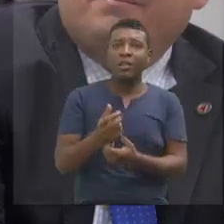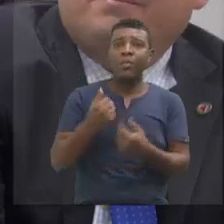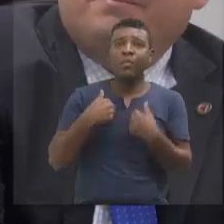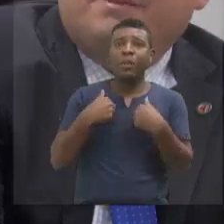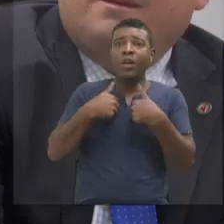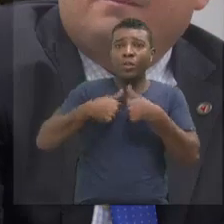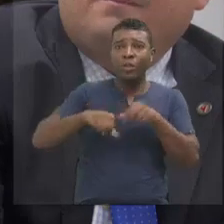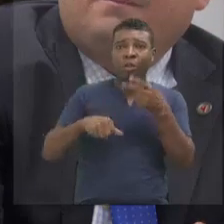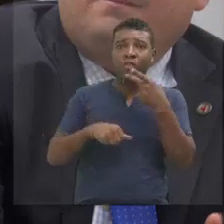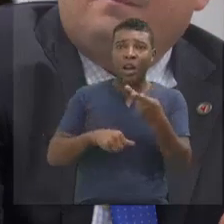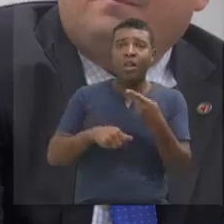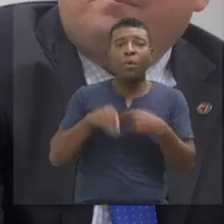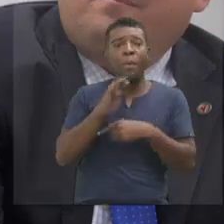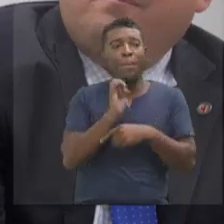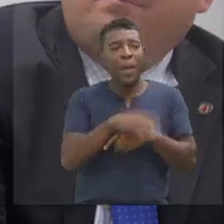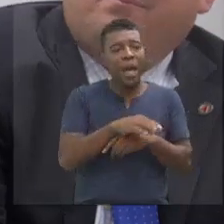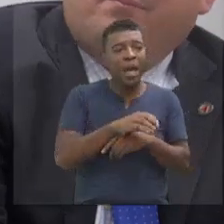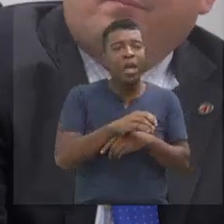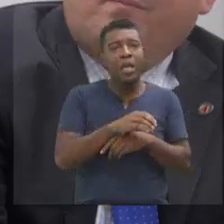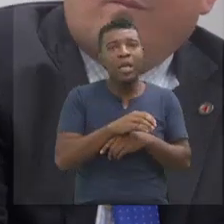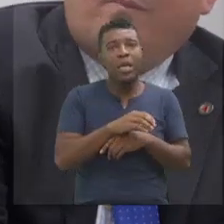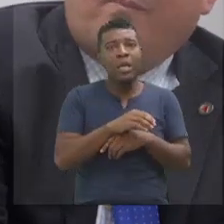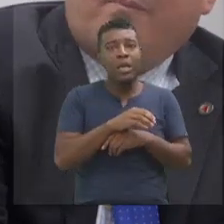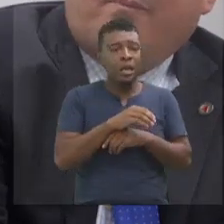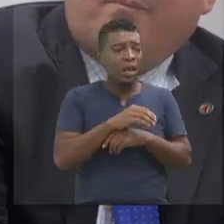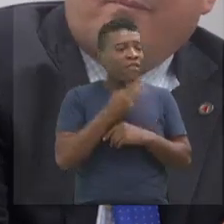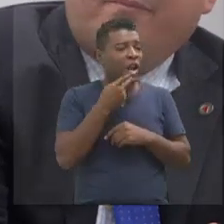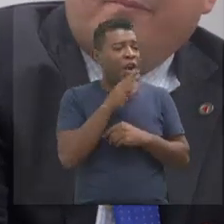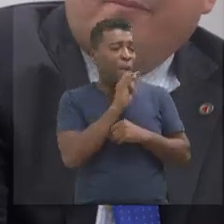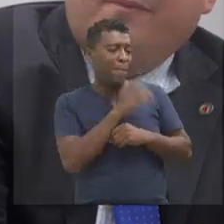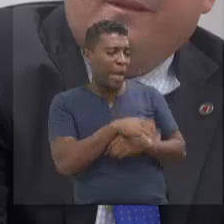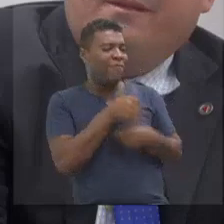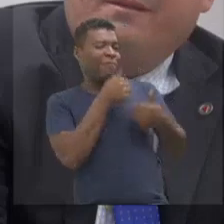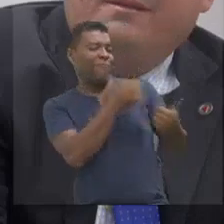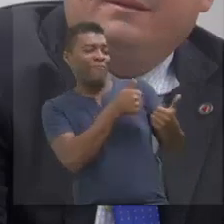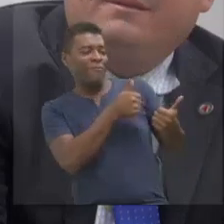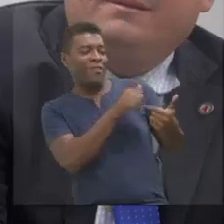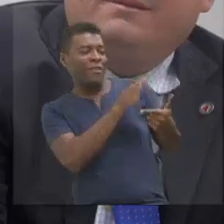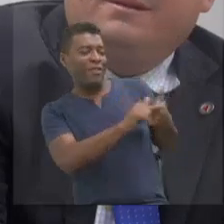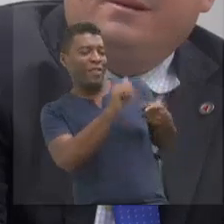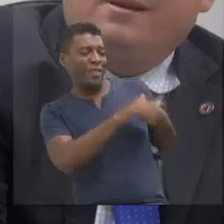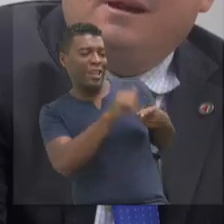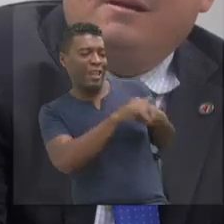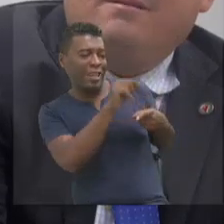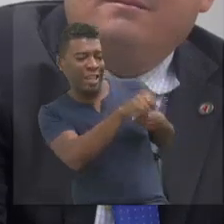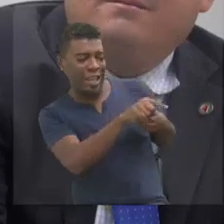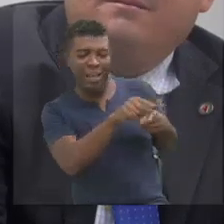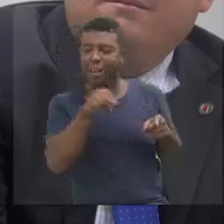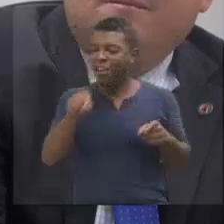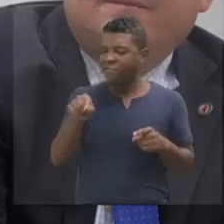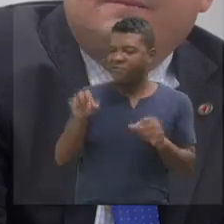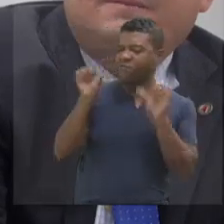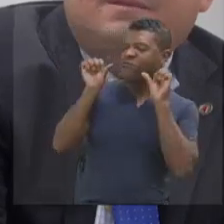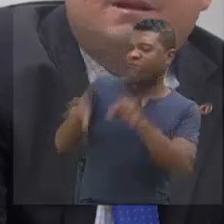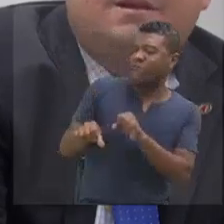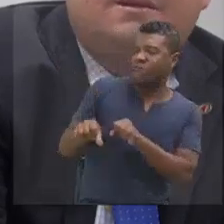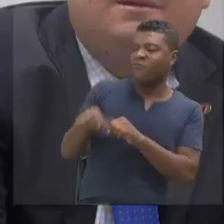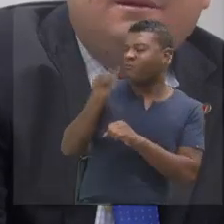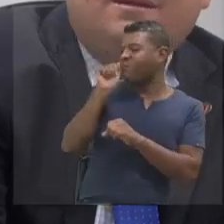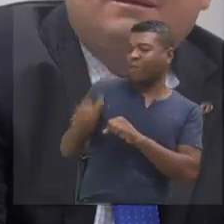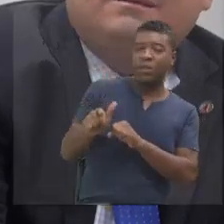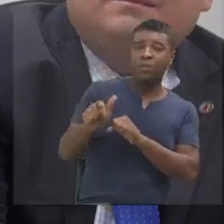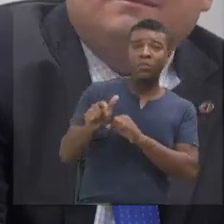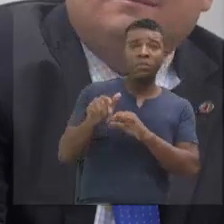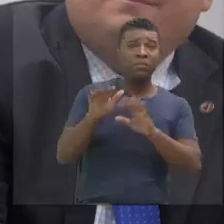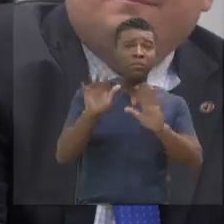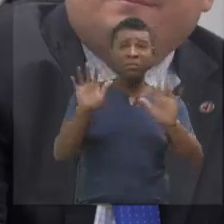deste hospital e falando mal daquele hospital não é essa a priminha prerrogativa e a minha fala a minha fala